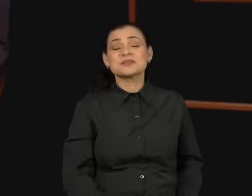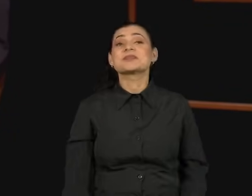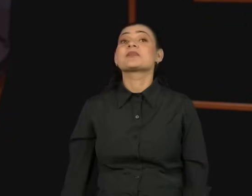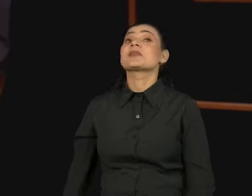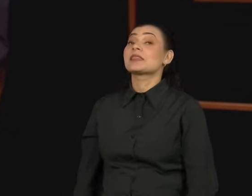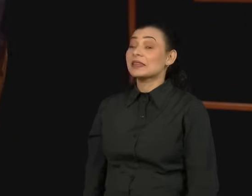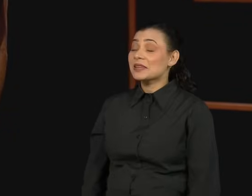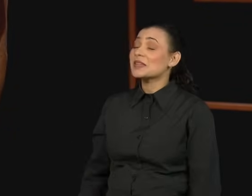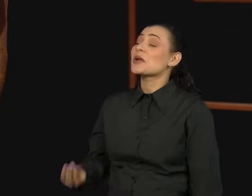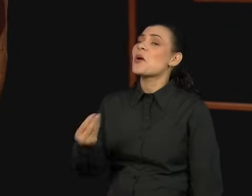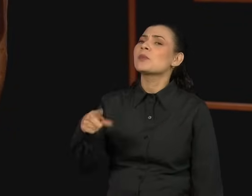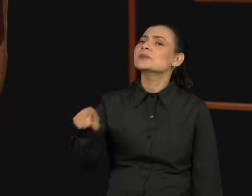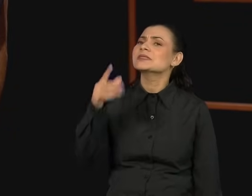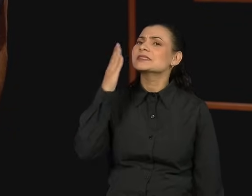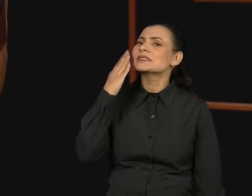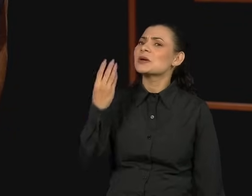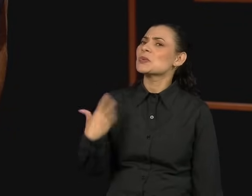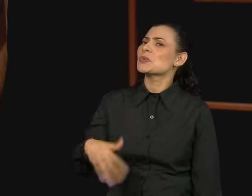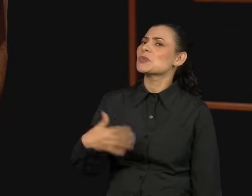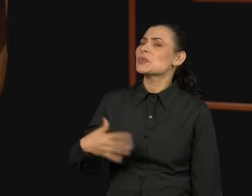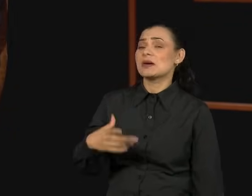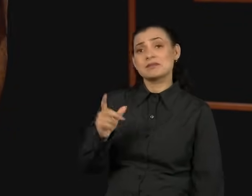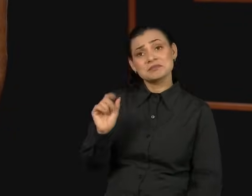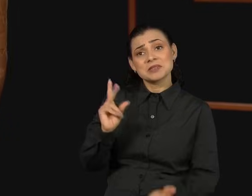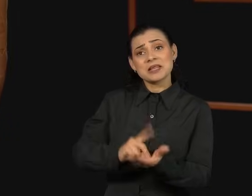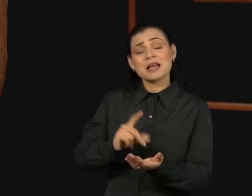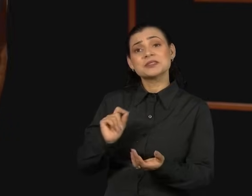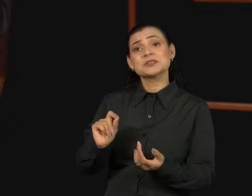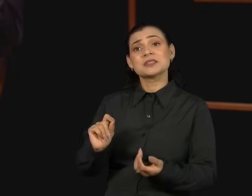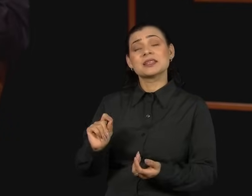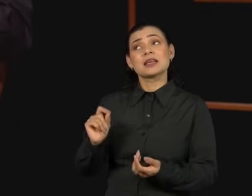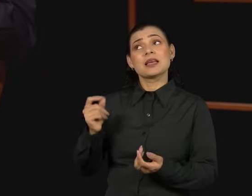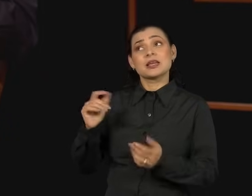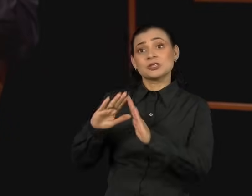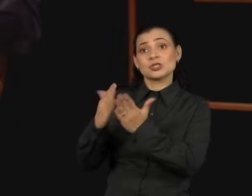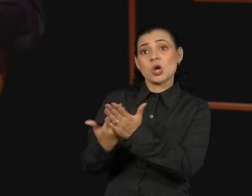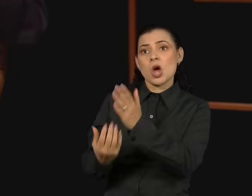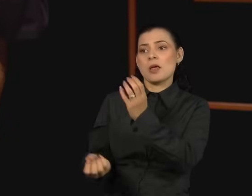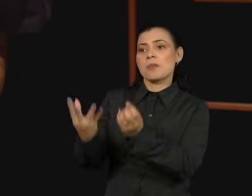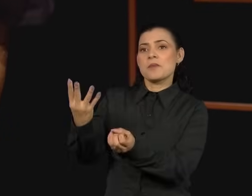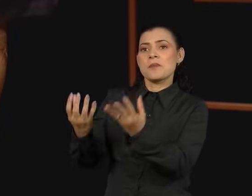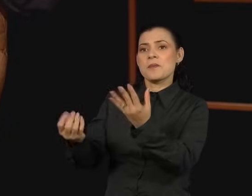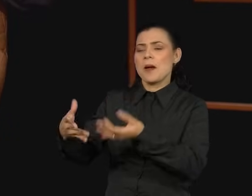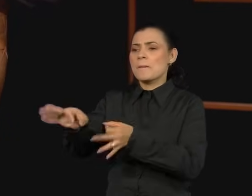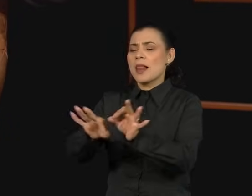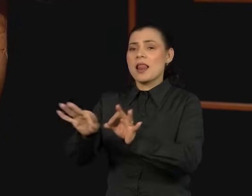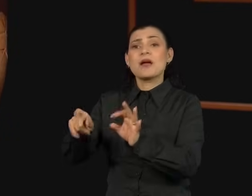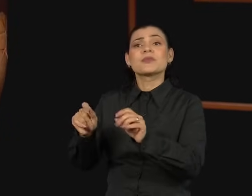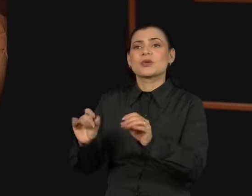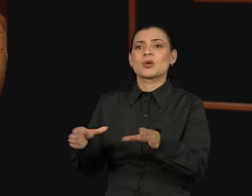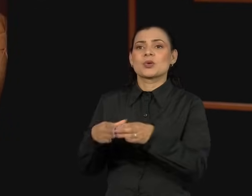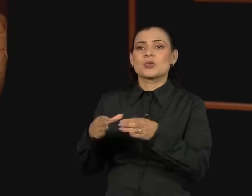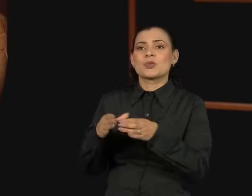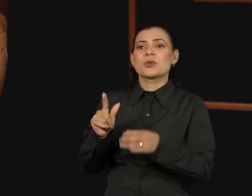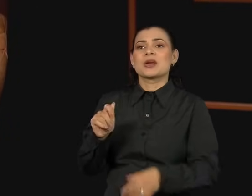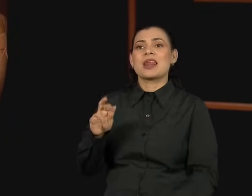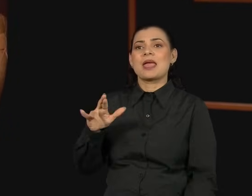De fato, entre as coisas que a escola fazia, como criar um grêmio